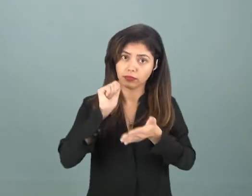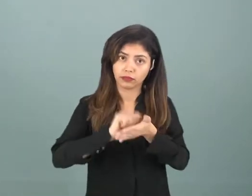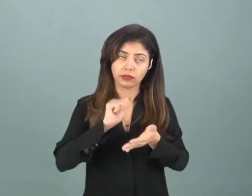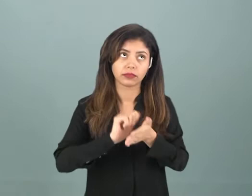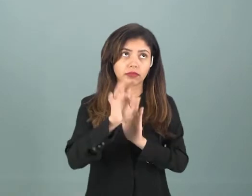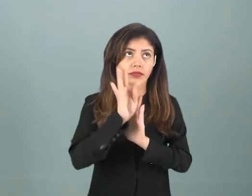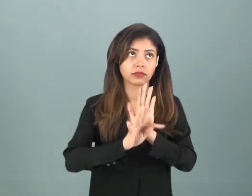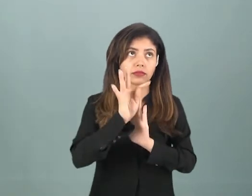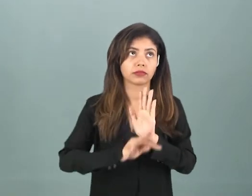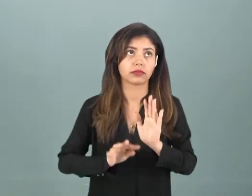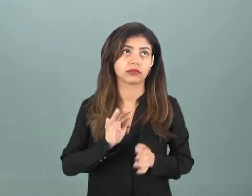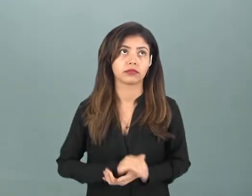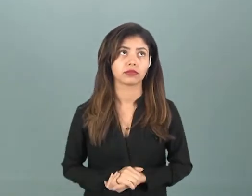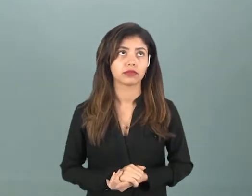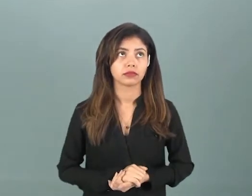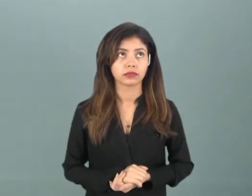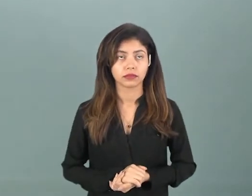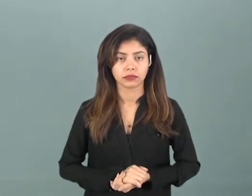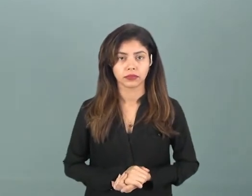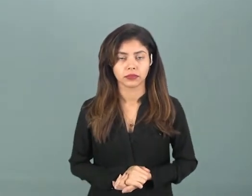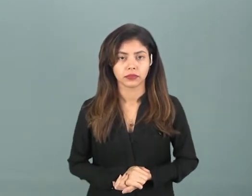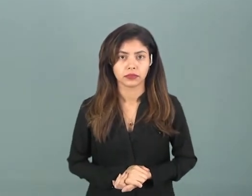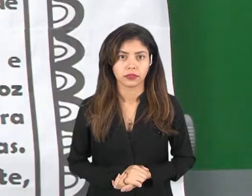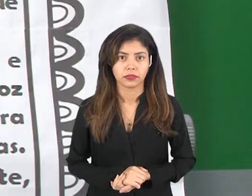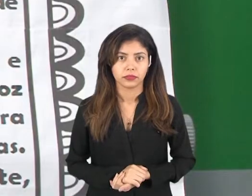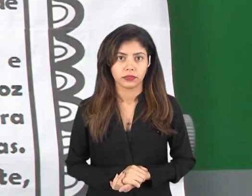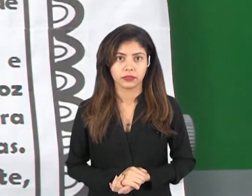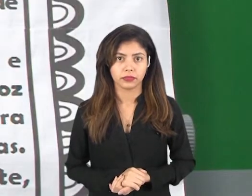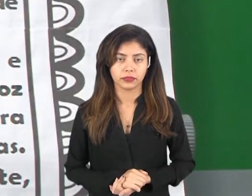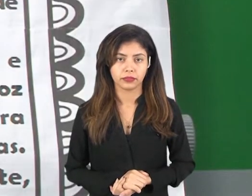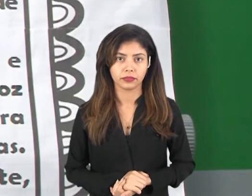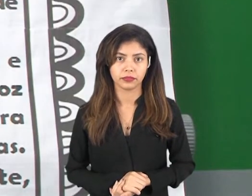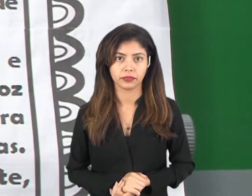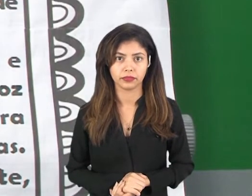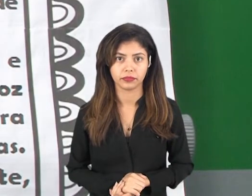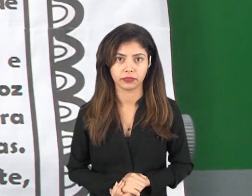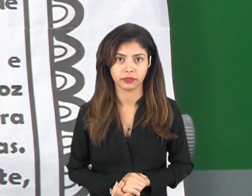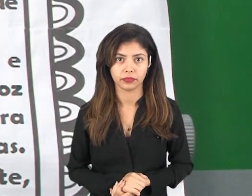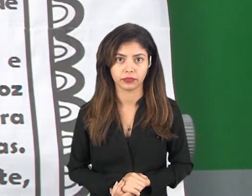nosso texto. Biografia de Cecília Meirelles.